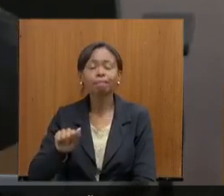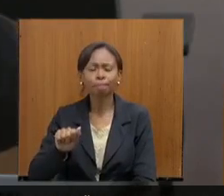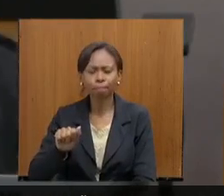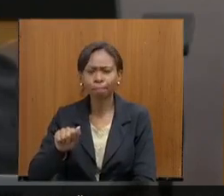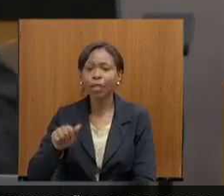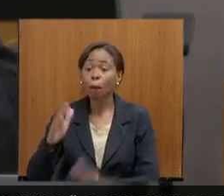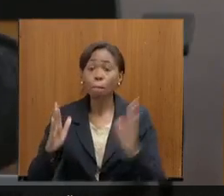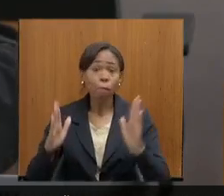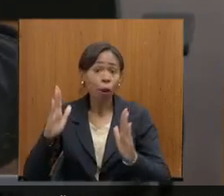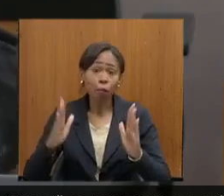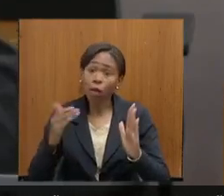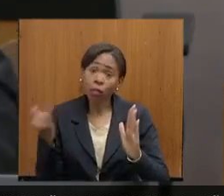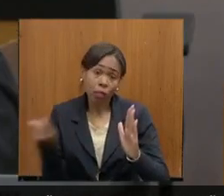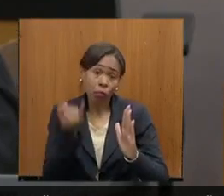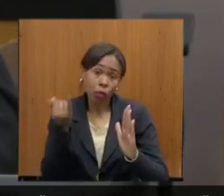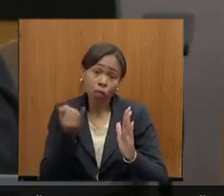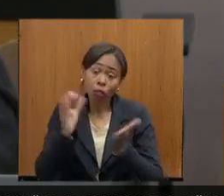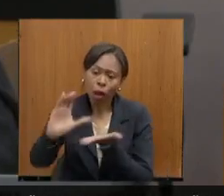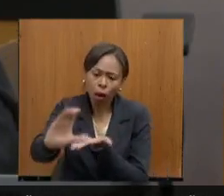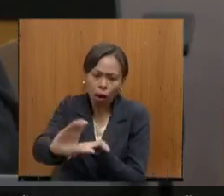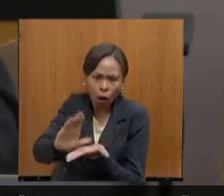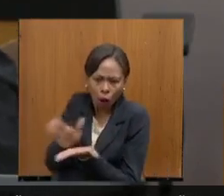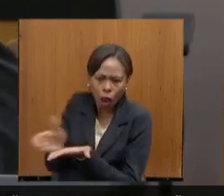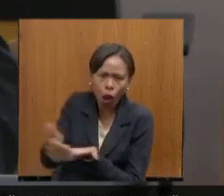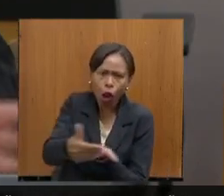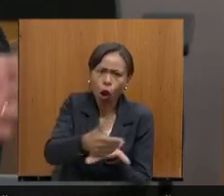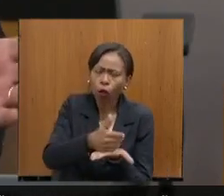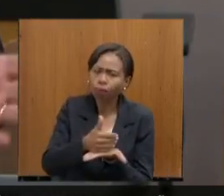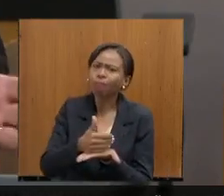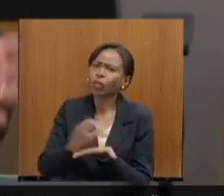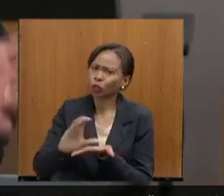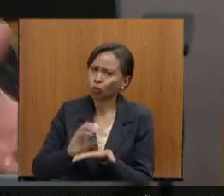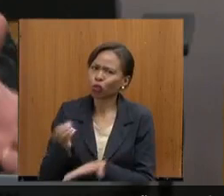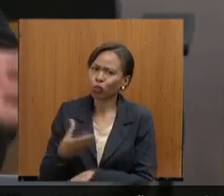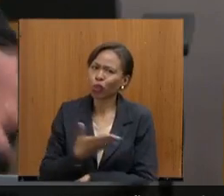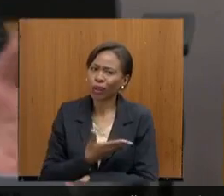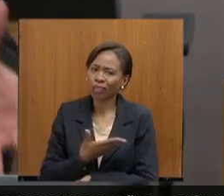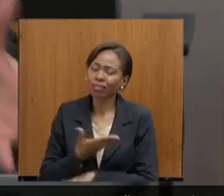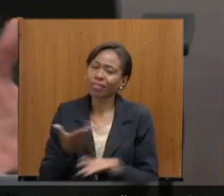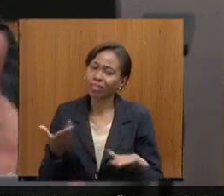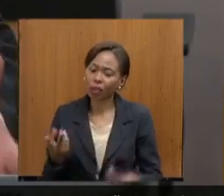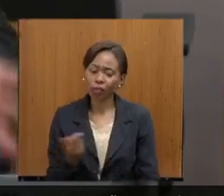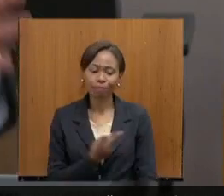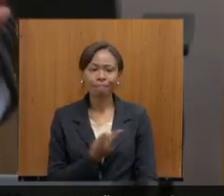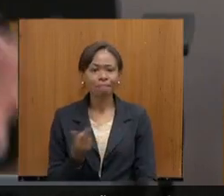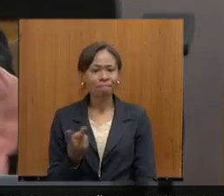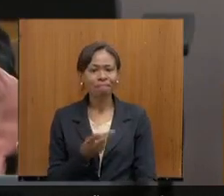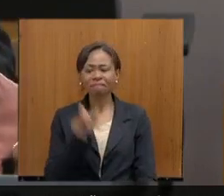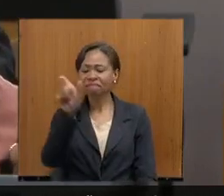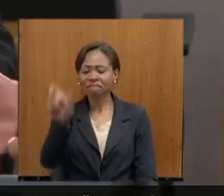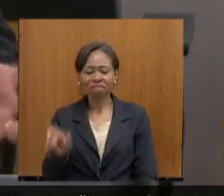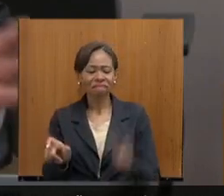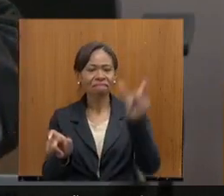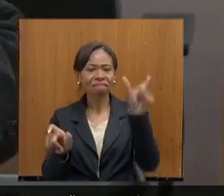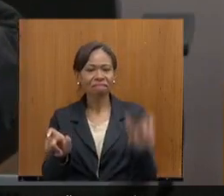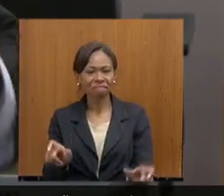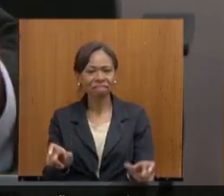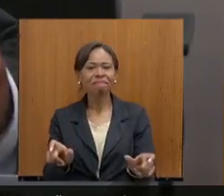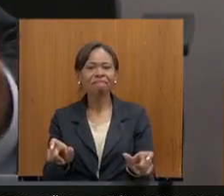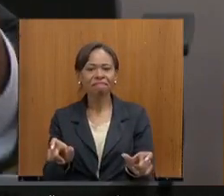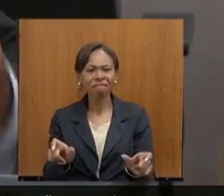para atração de novos investimentos então estou falando com dois membros dois pilares